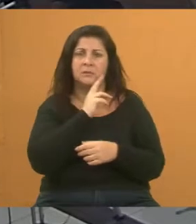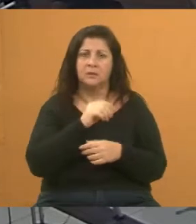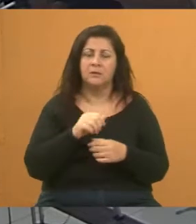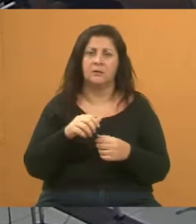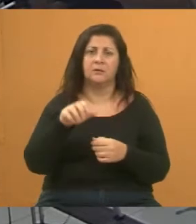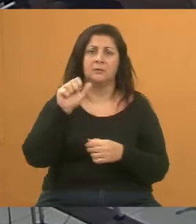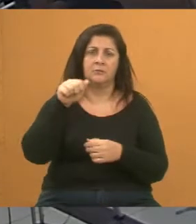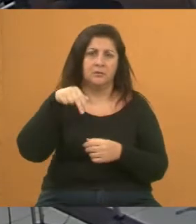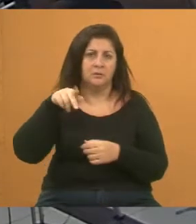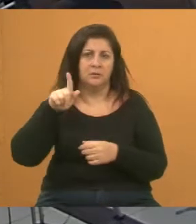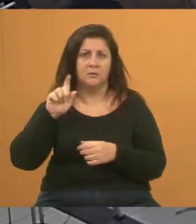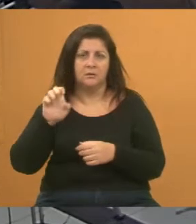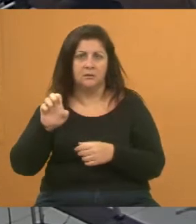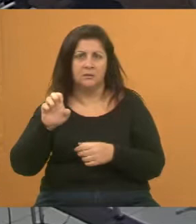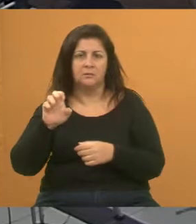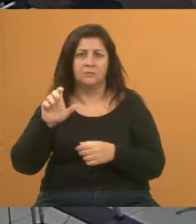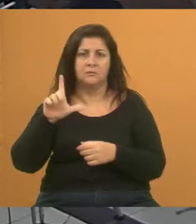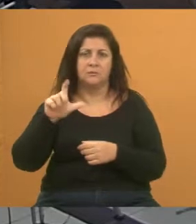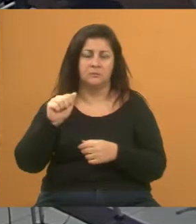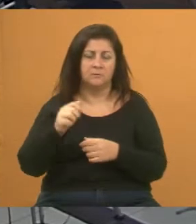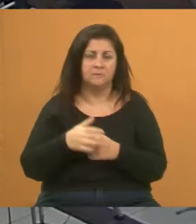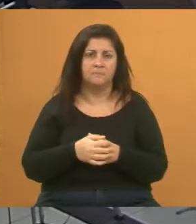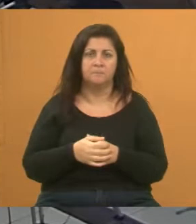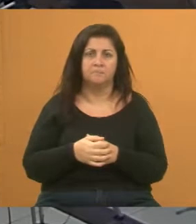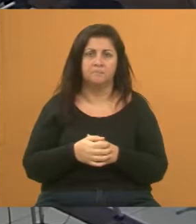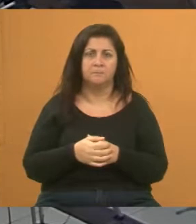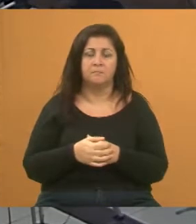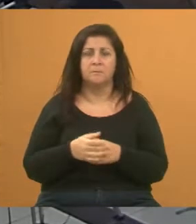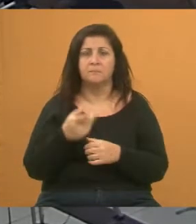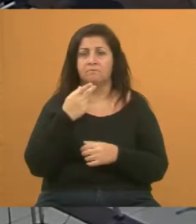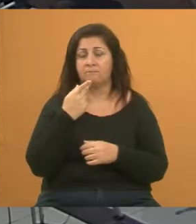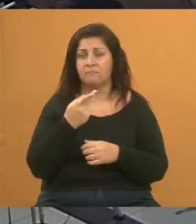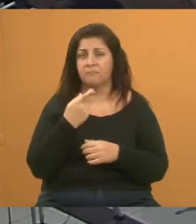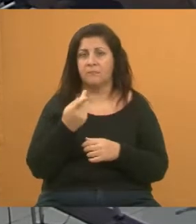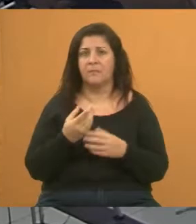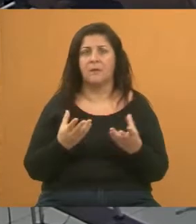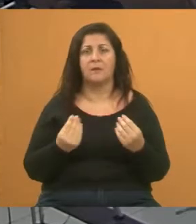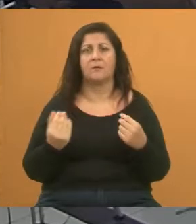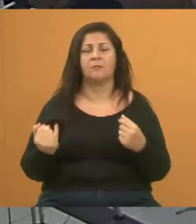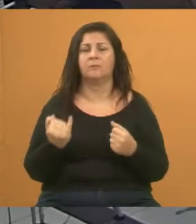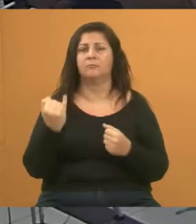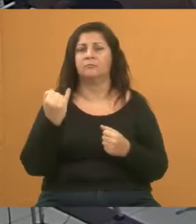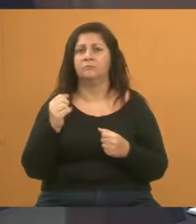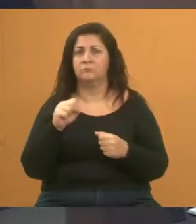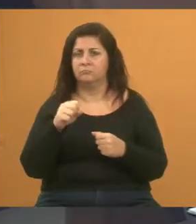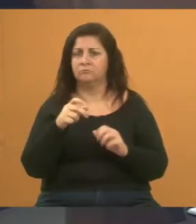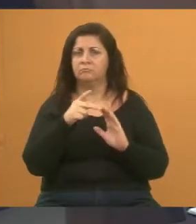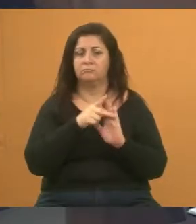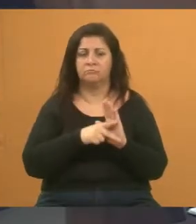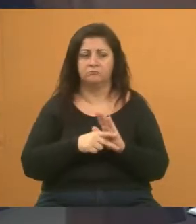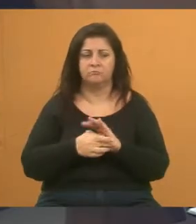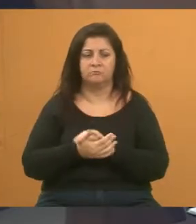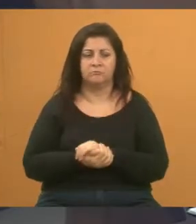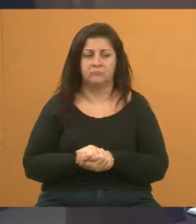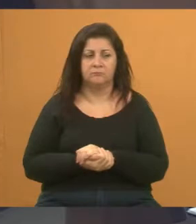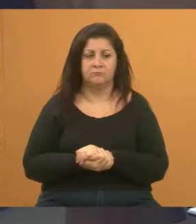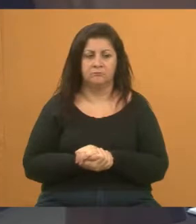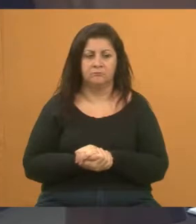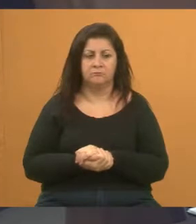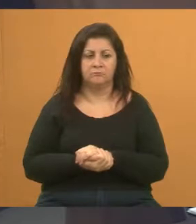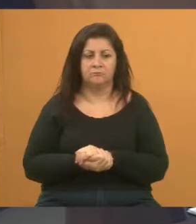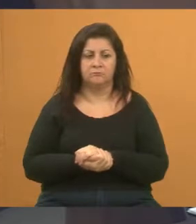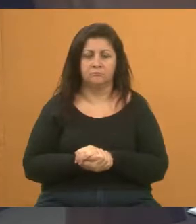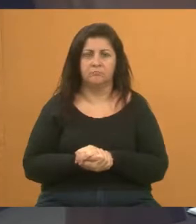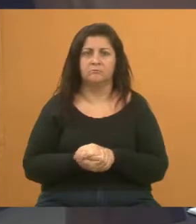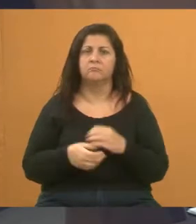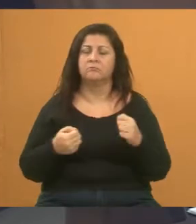Diego Ursão, e dizer que é muito importante, sim, esse projeto, que vamos